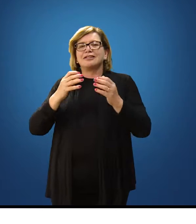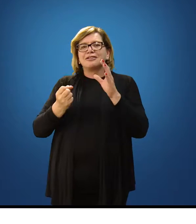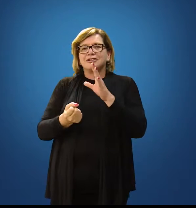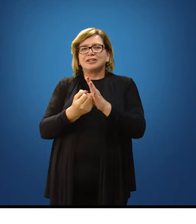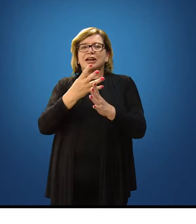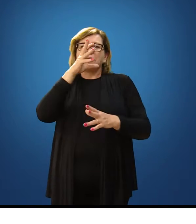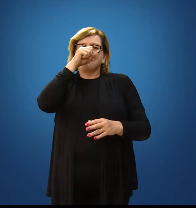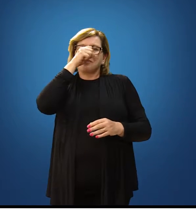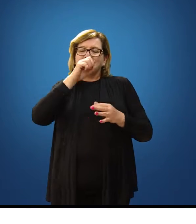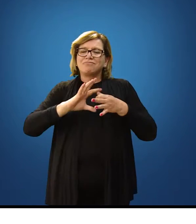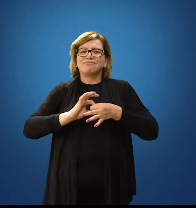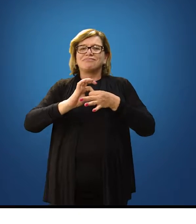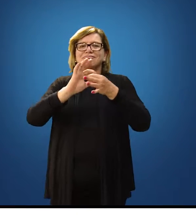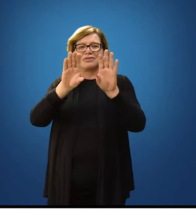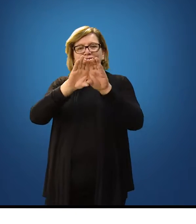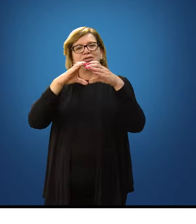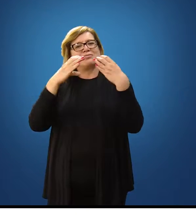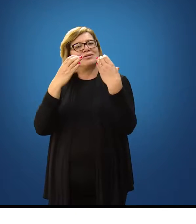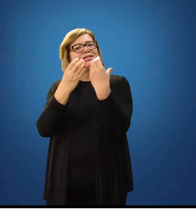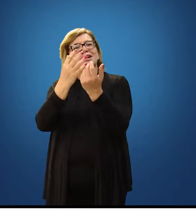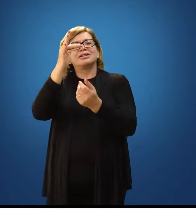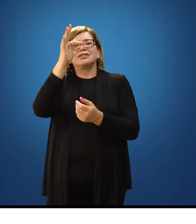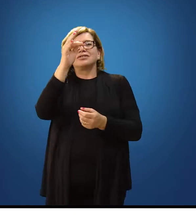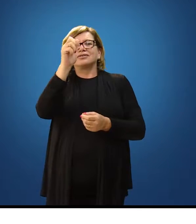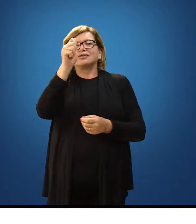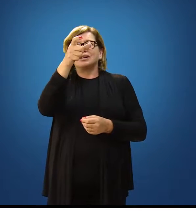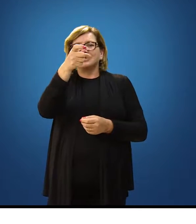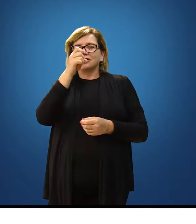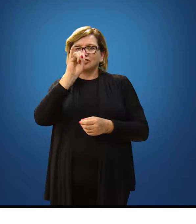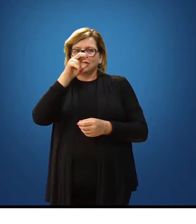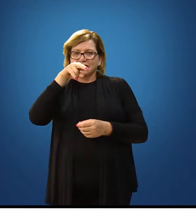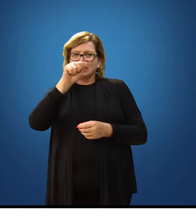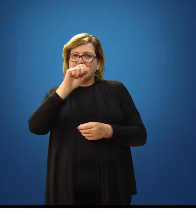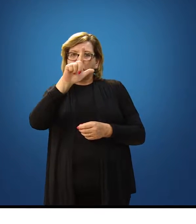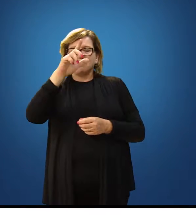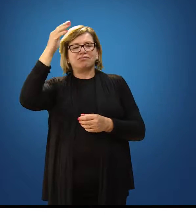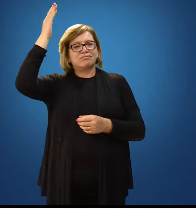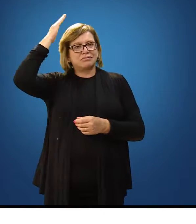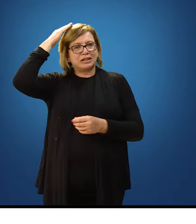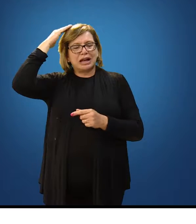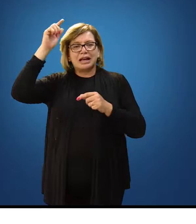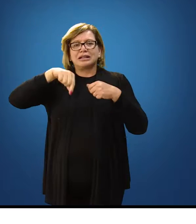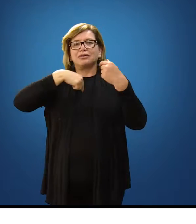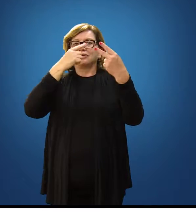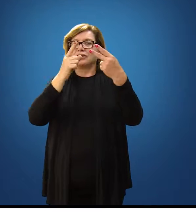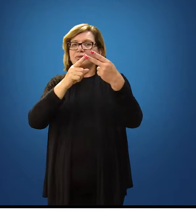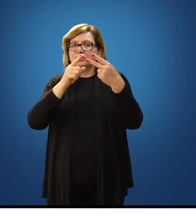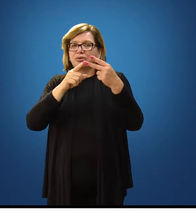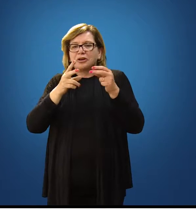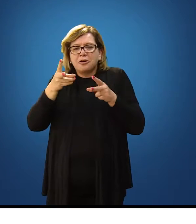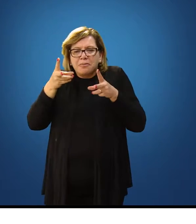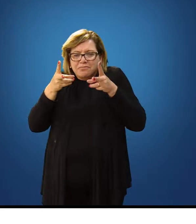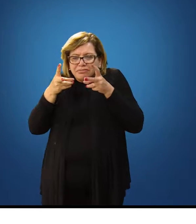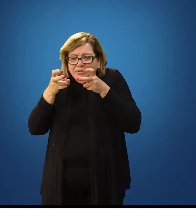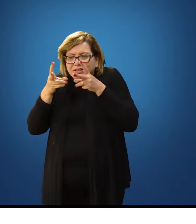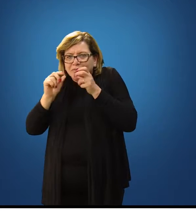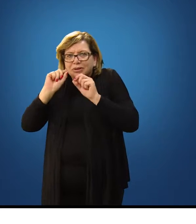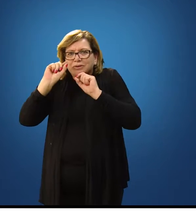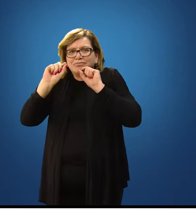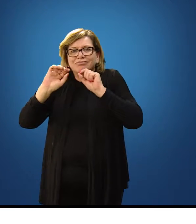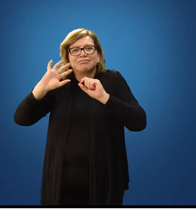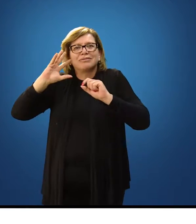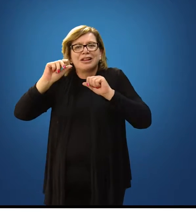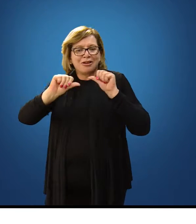à soltas em comunidades tradicionais de faxinais no Paraná. Depois, verificar implicações e transformações